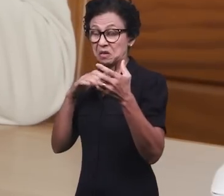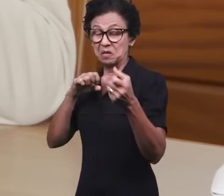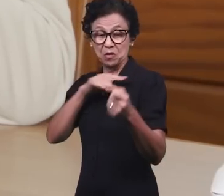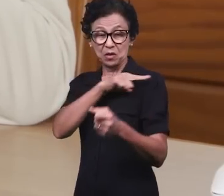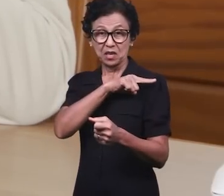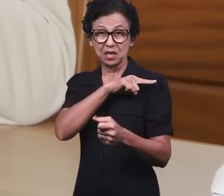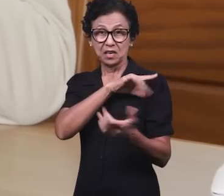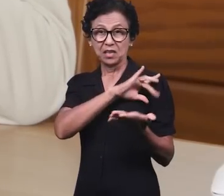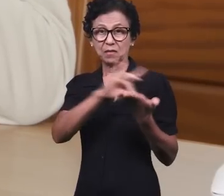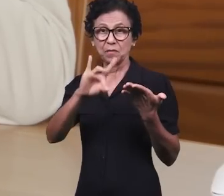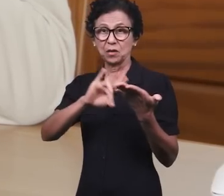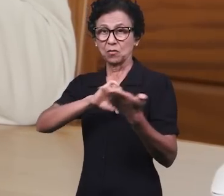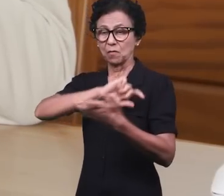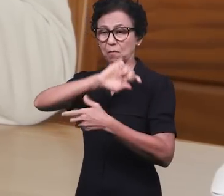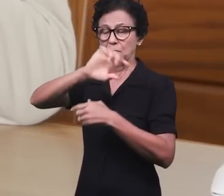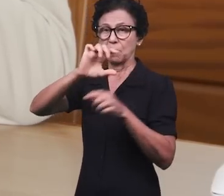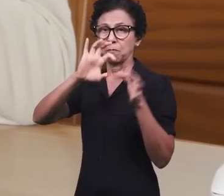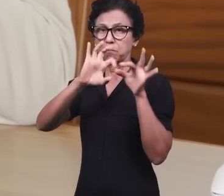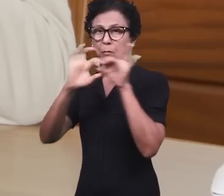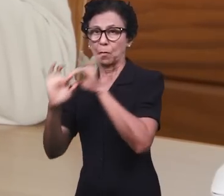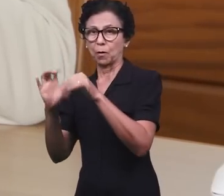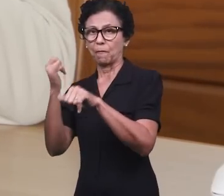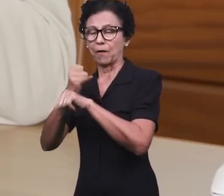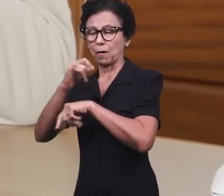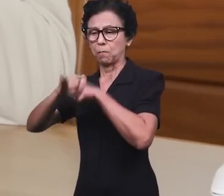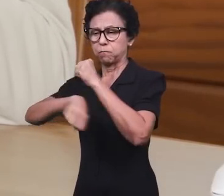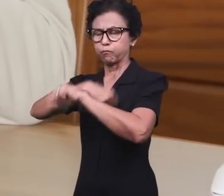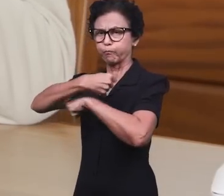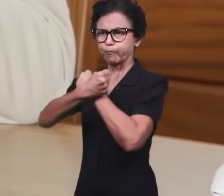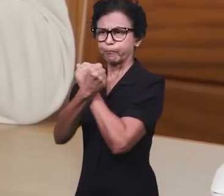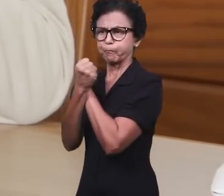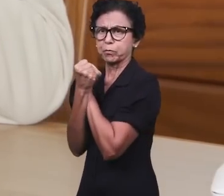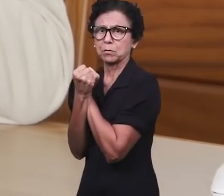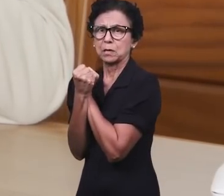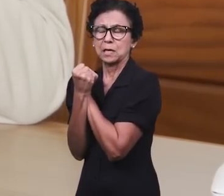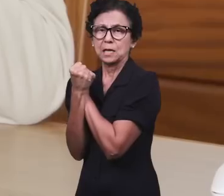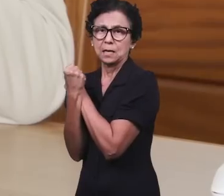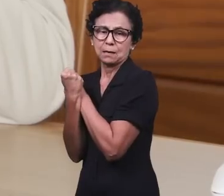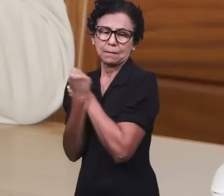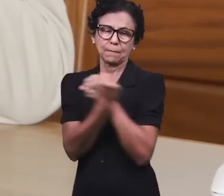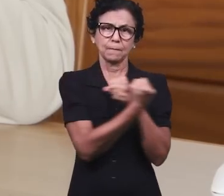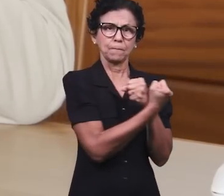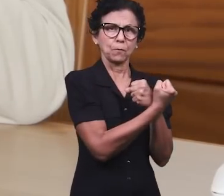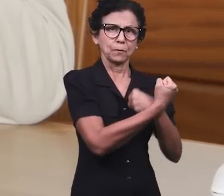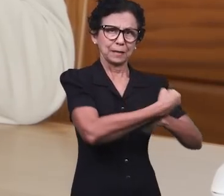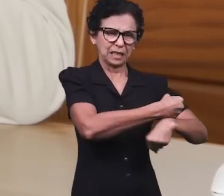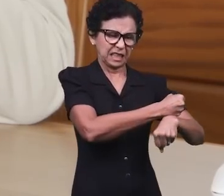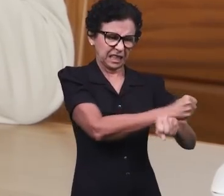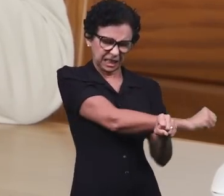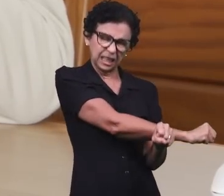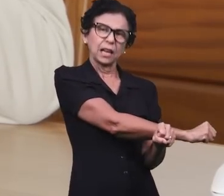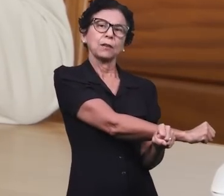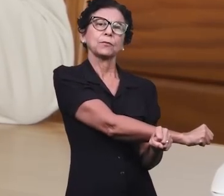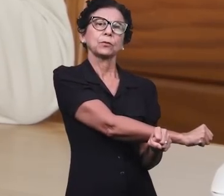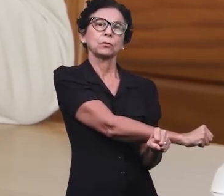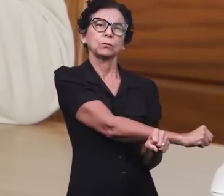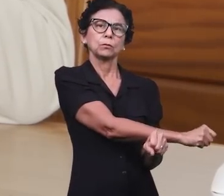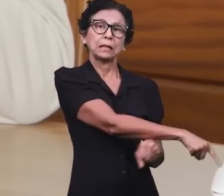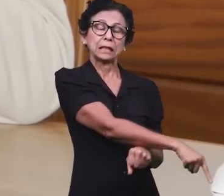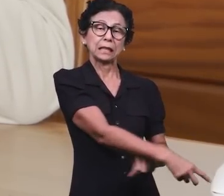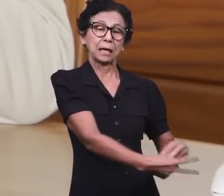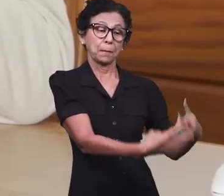numa situação difícil, o texto diz que ele estava sobre Manassés, e ele, angustiado, orou deveras ao